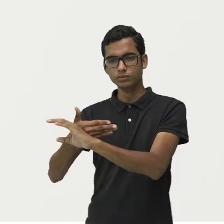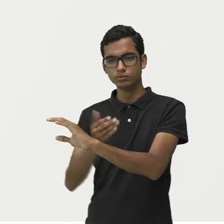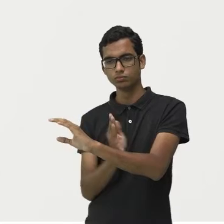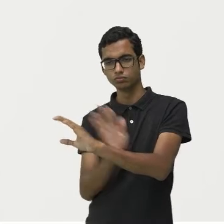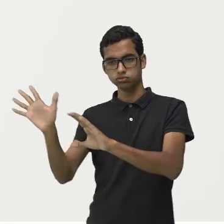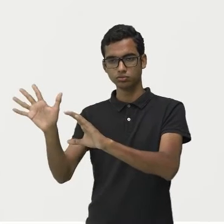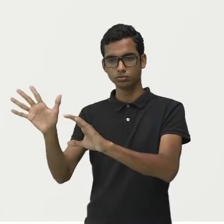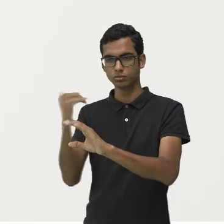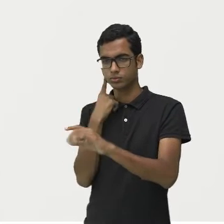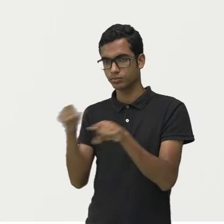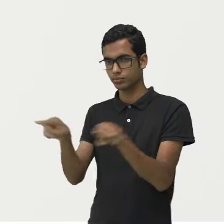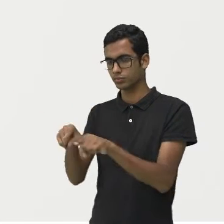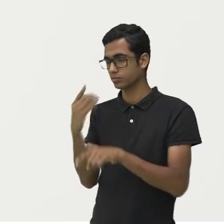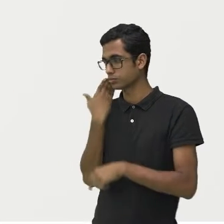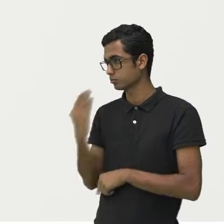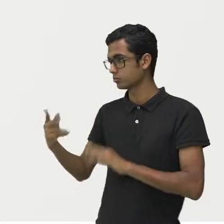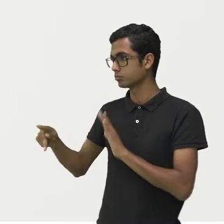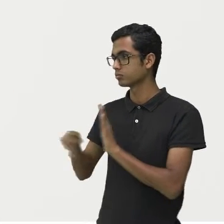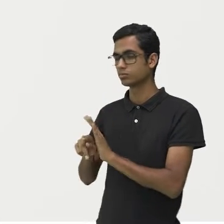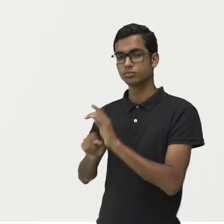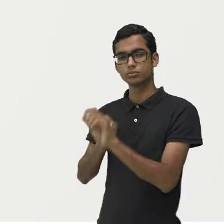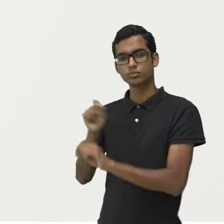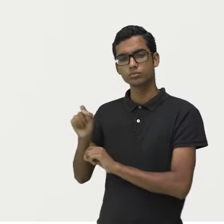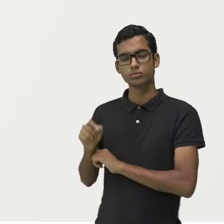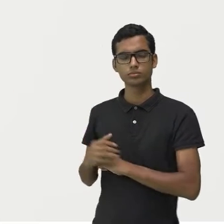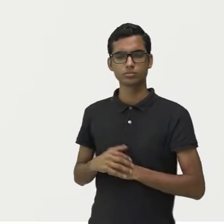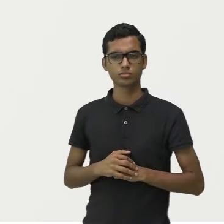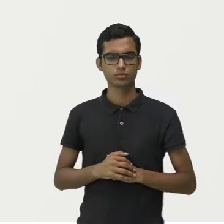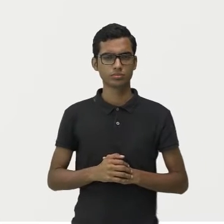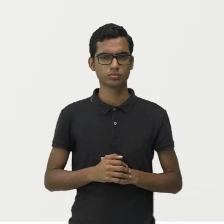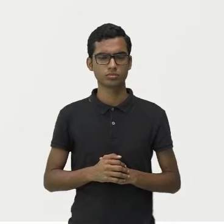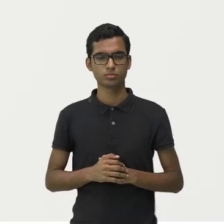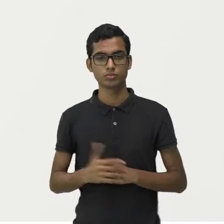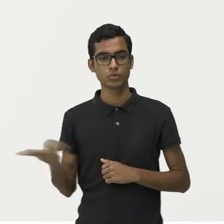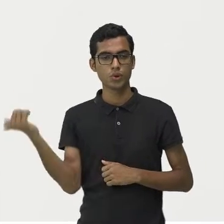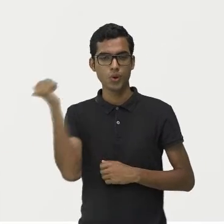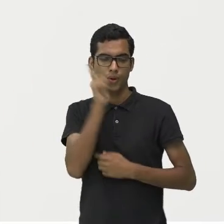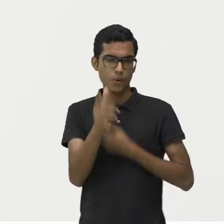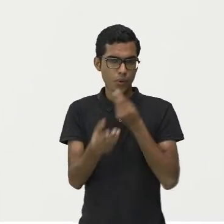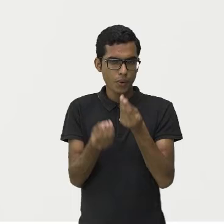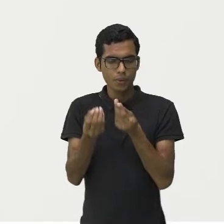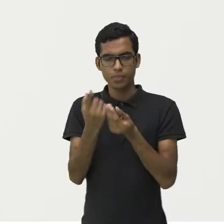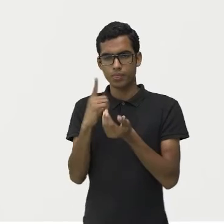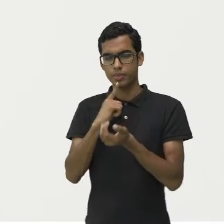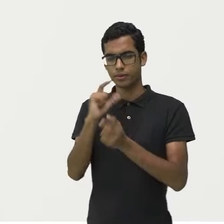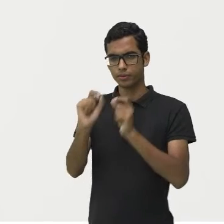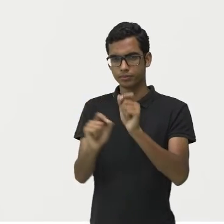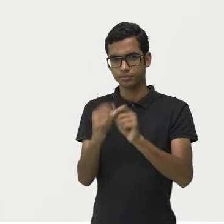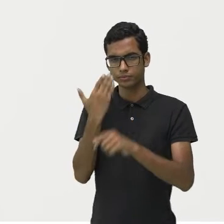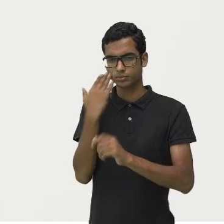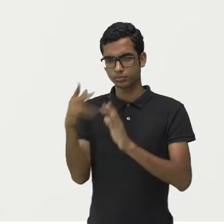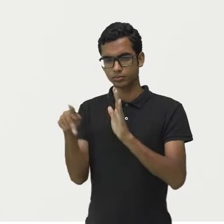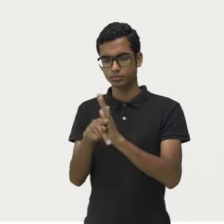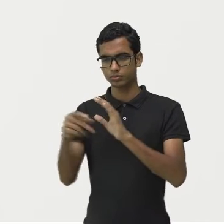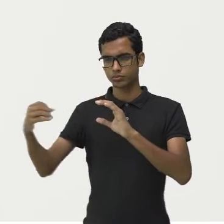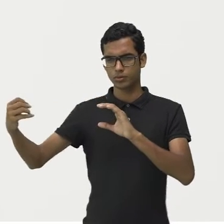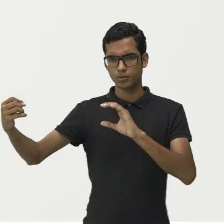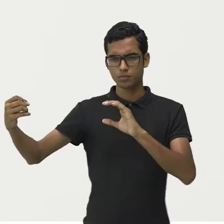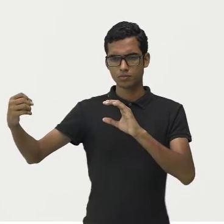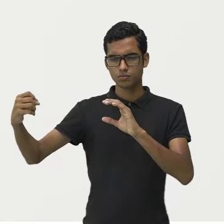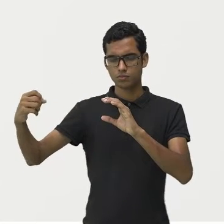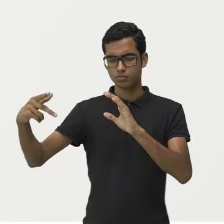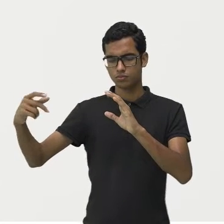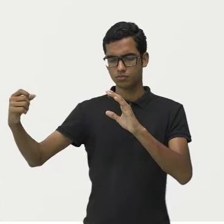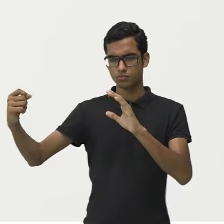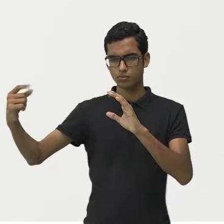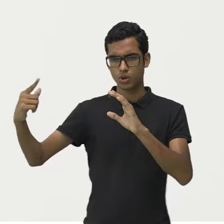esférico convexo, ele é conseguido quando eu lanço no espelho raios que